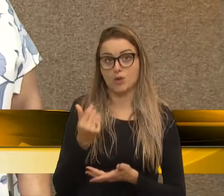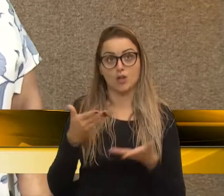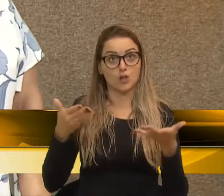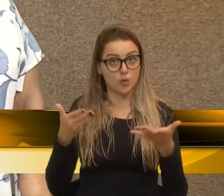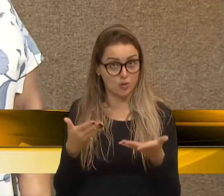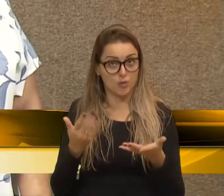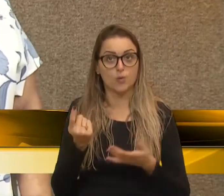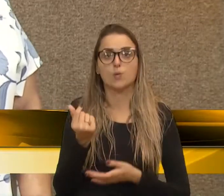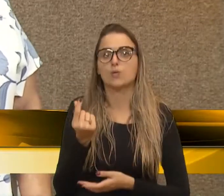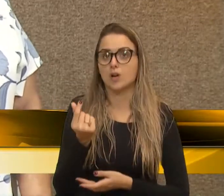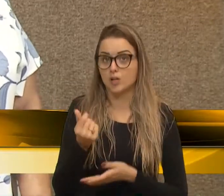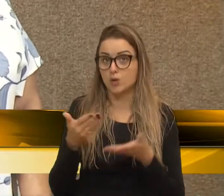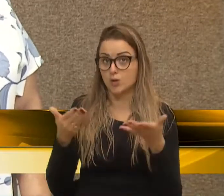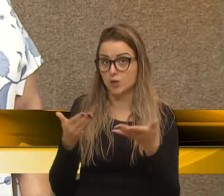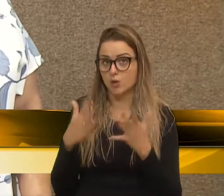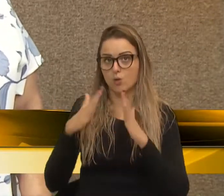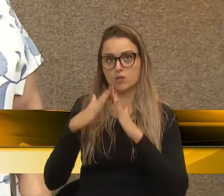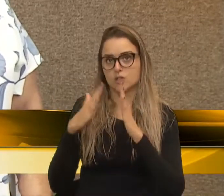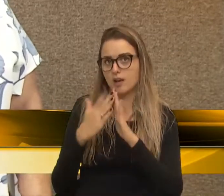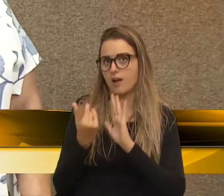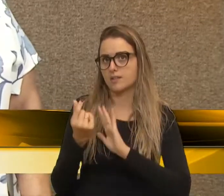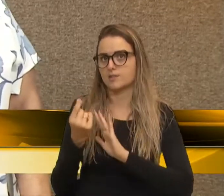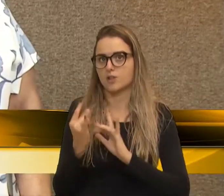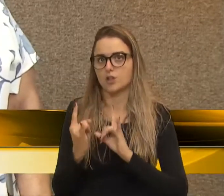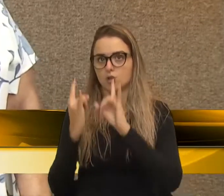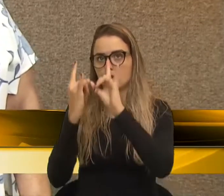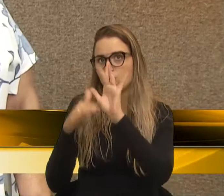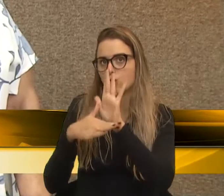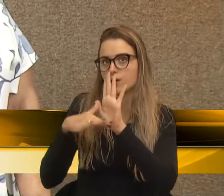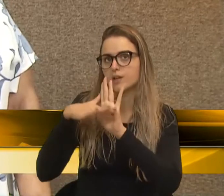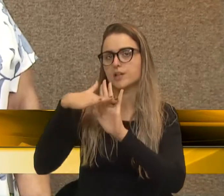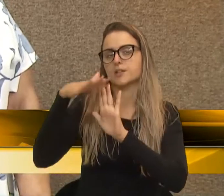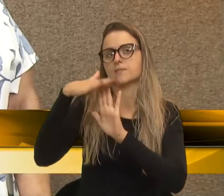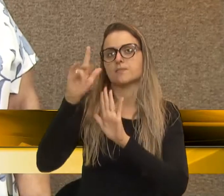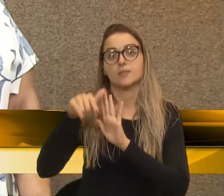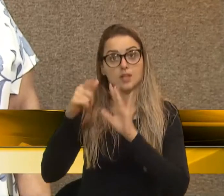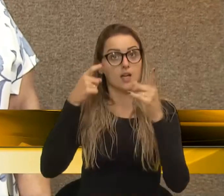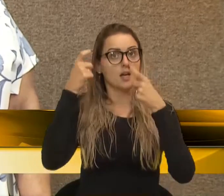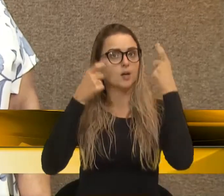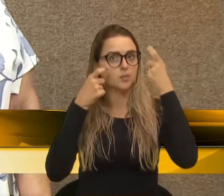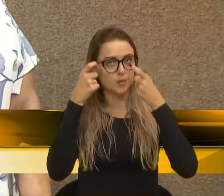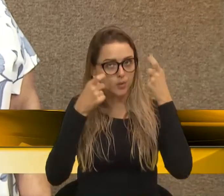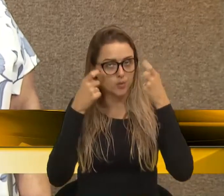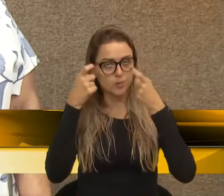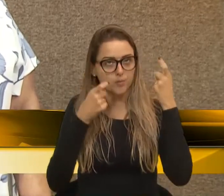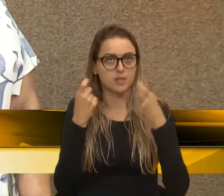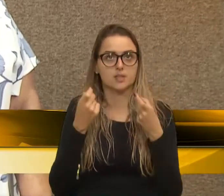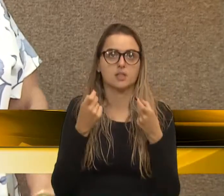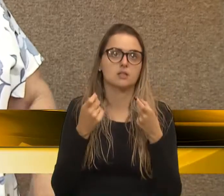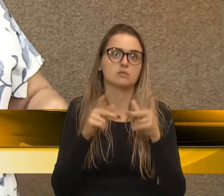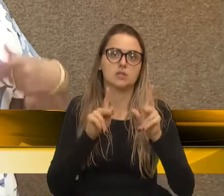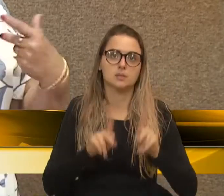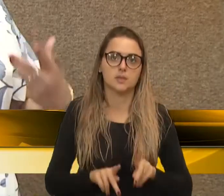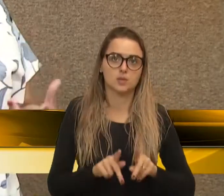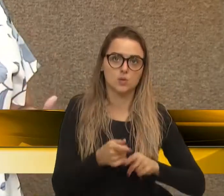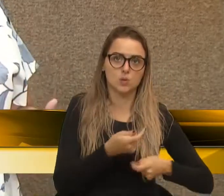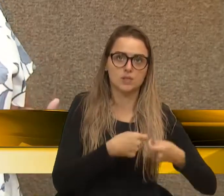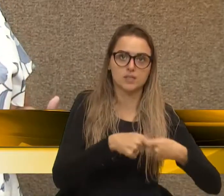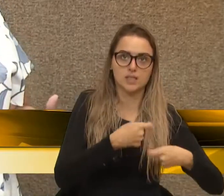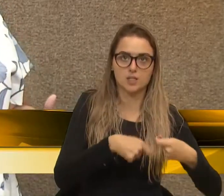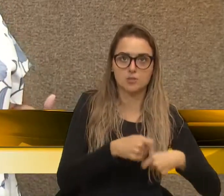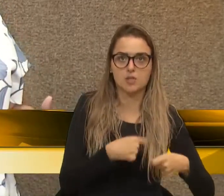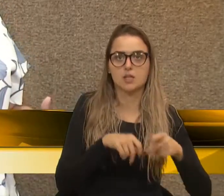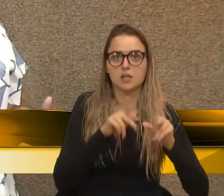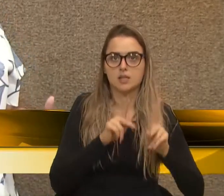os preços dos imóveis, que é uma preocupação dos administradores, das